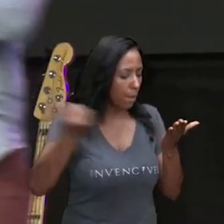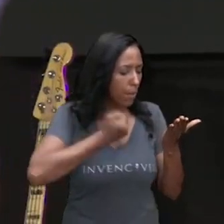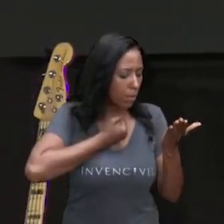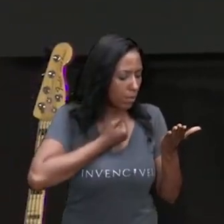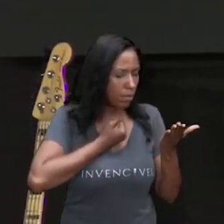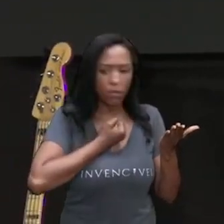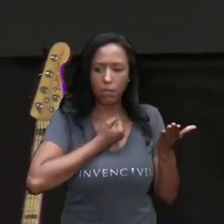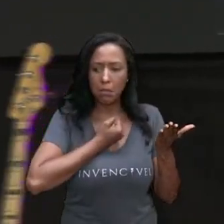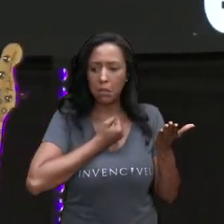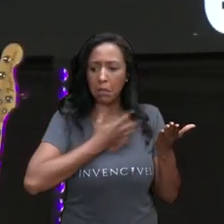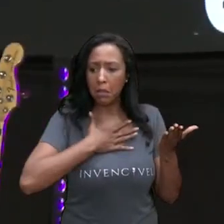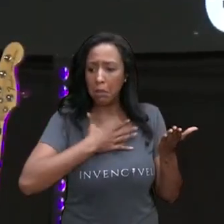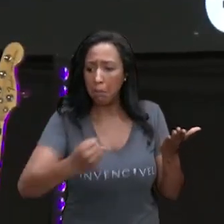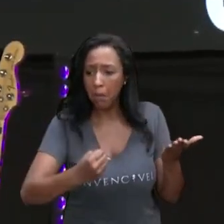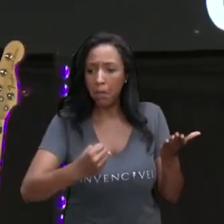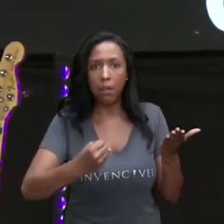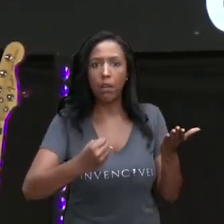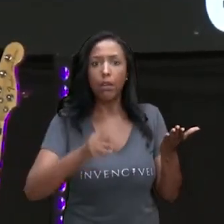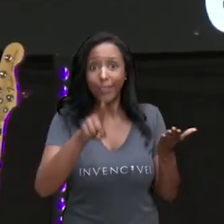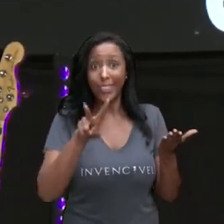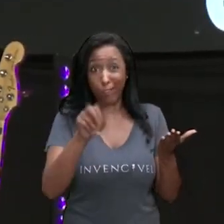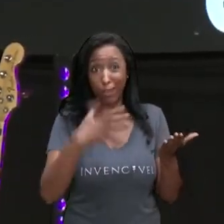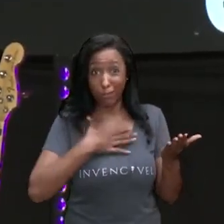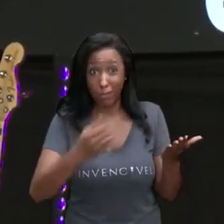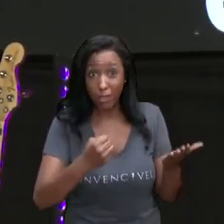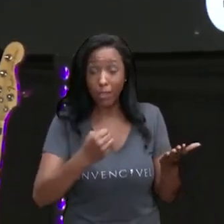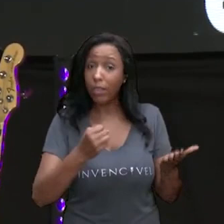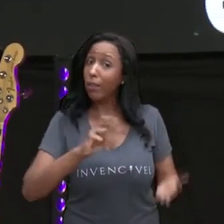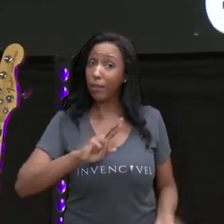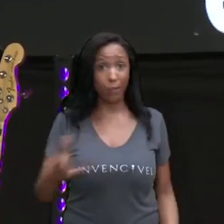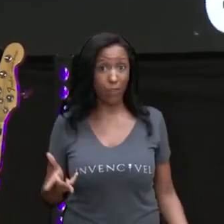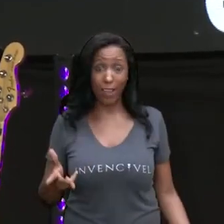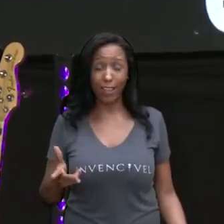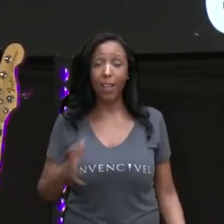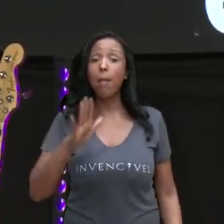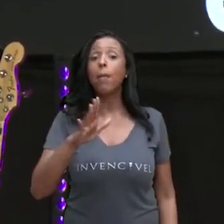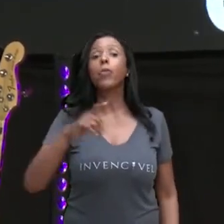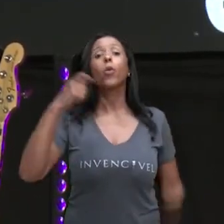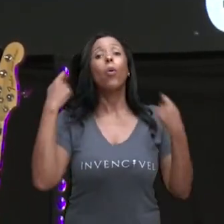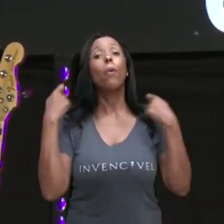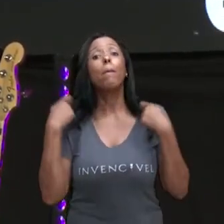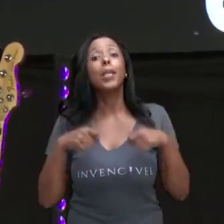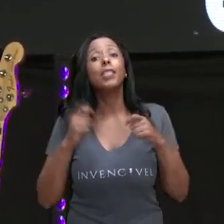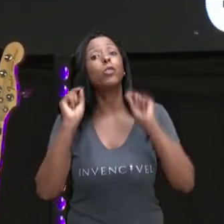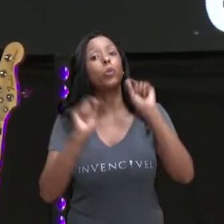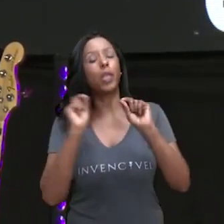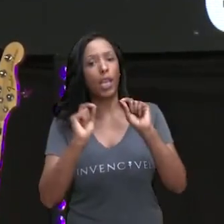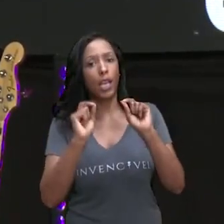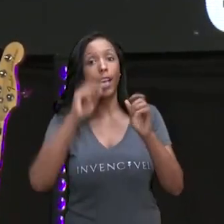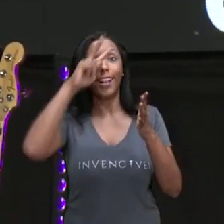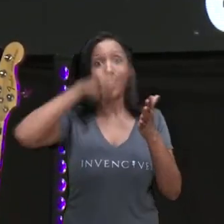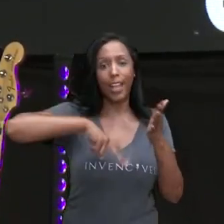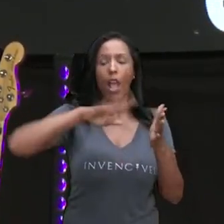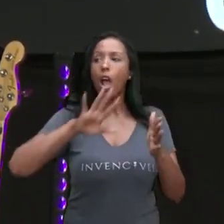Tudo tem um contexto. O ideal é você ler um livro inteiro. Ah, pastor, então eu vou ler de Gênesis até Apocalipse. Não precisa